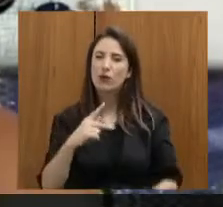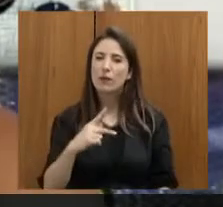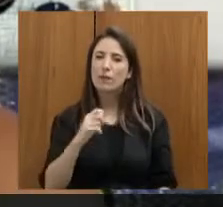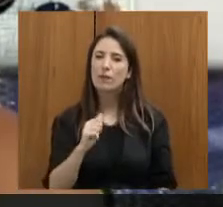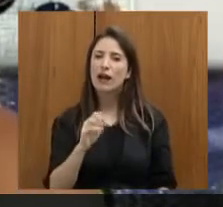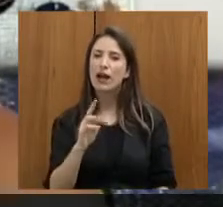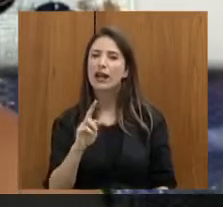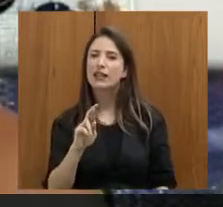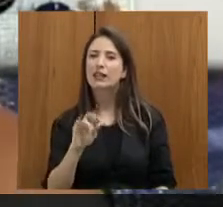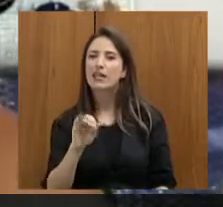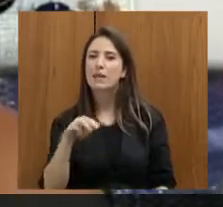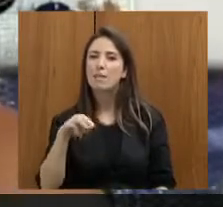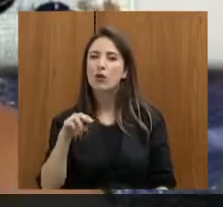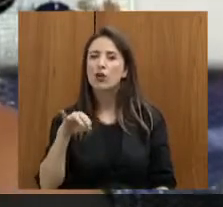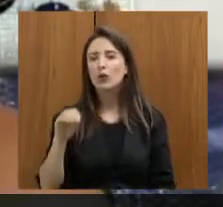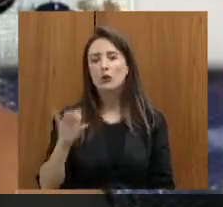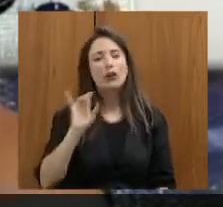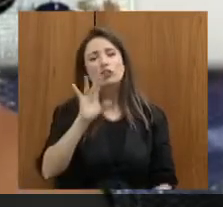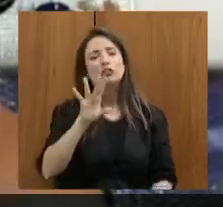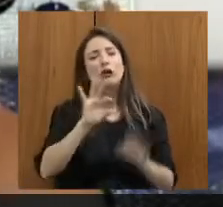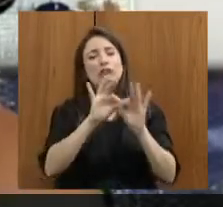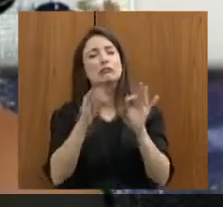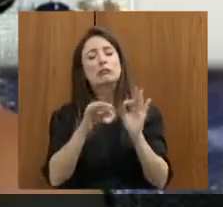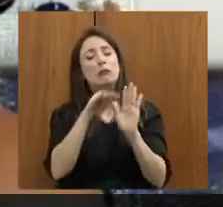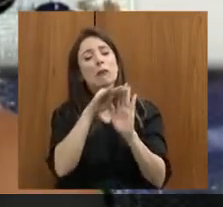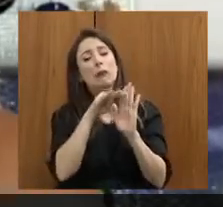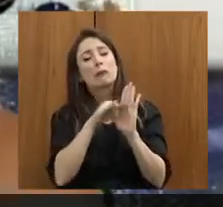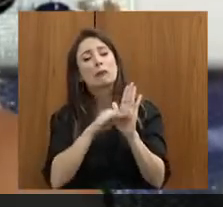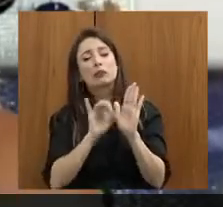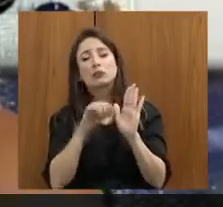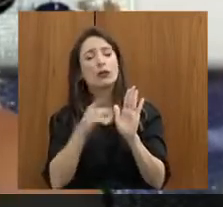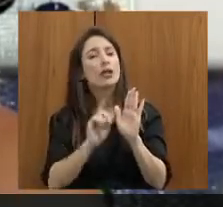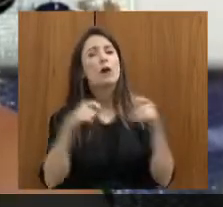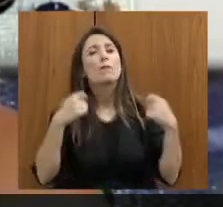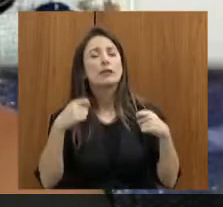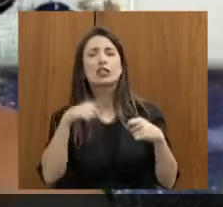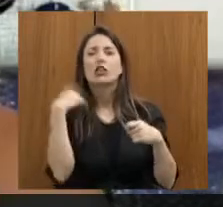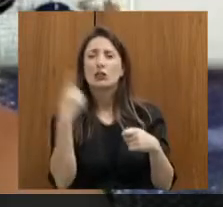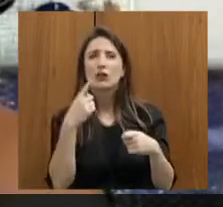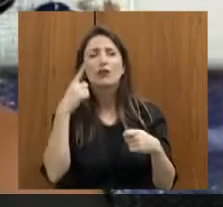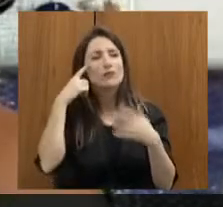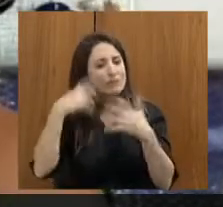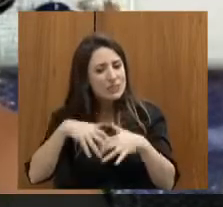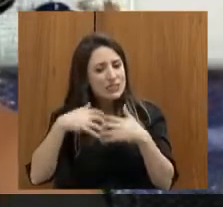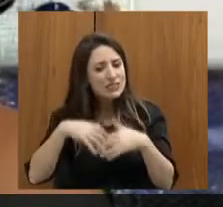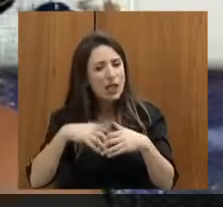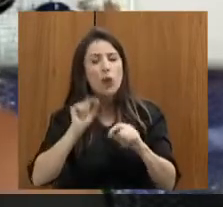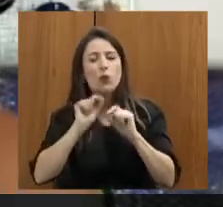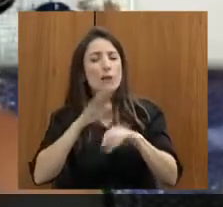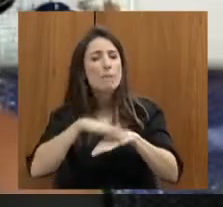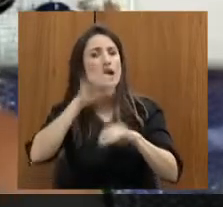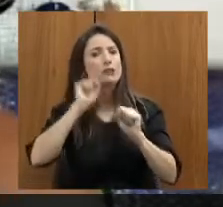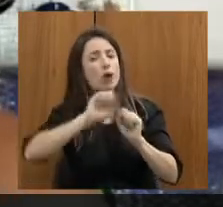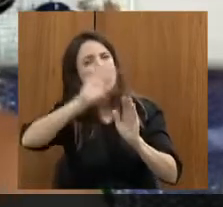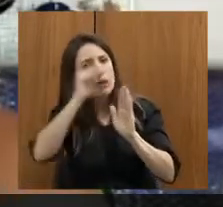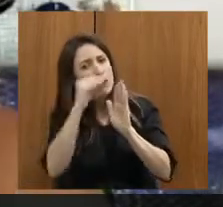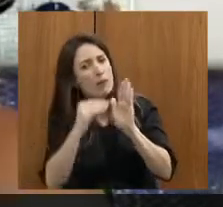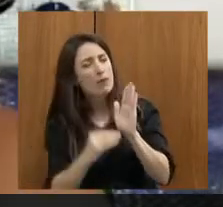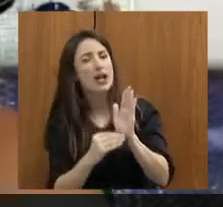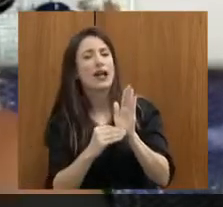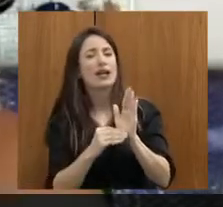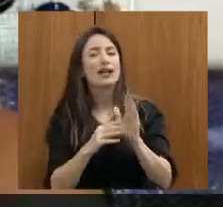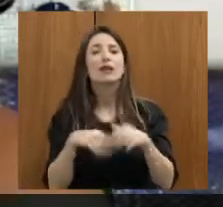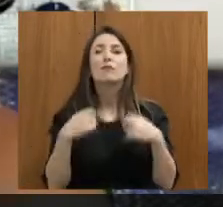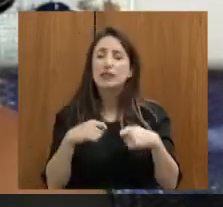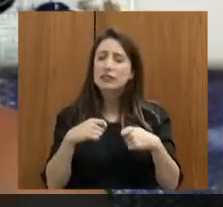que a legislação a normativa nos coloca e eu acho que a hora da gente arregaçar os nossos entendimentos né É dizer que sempre foi